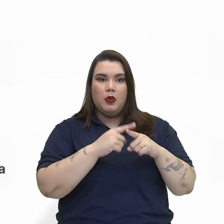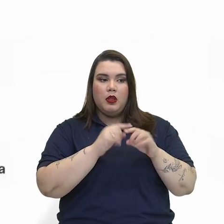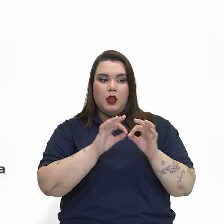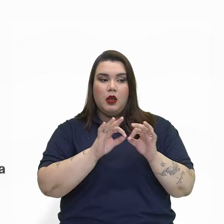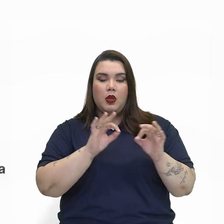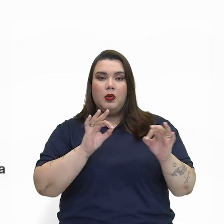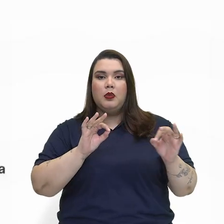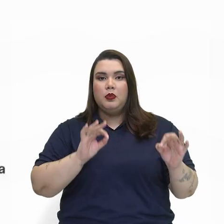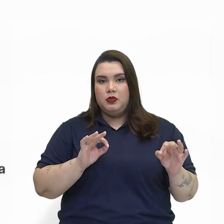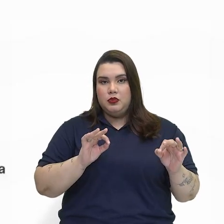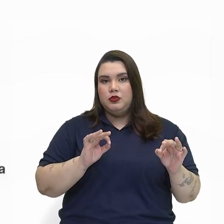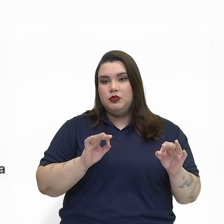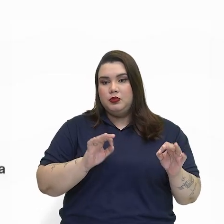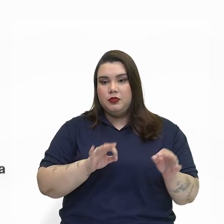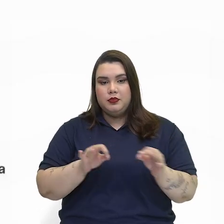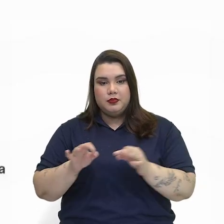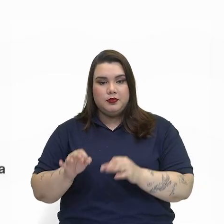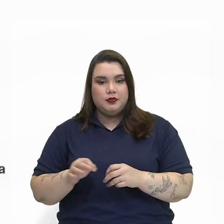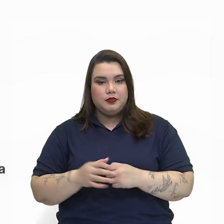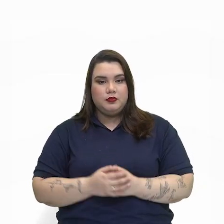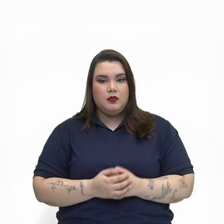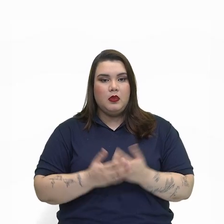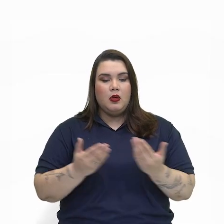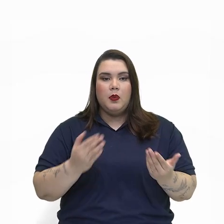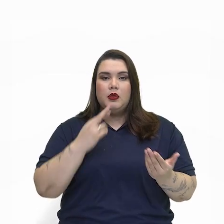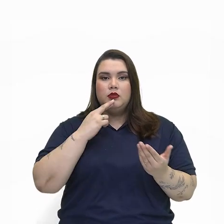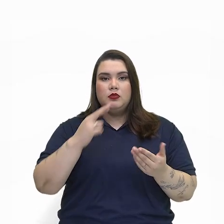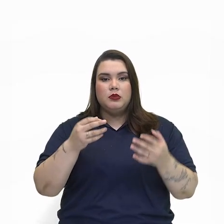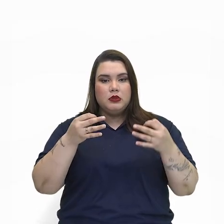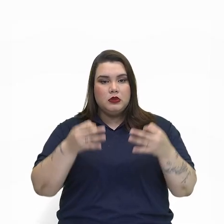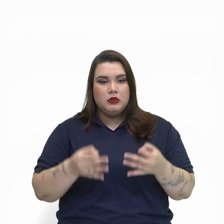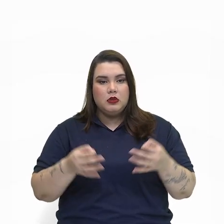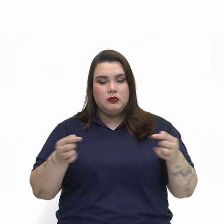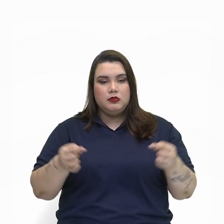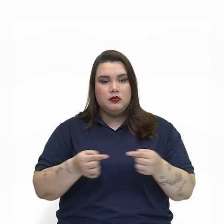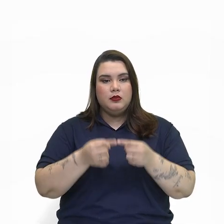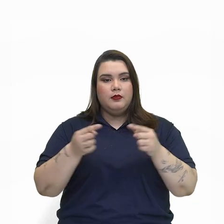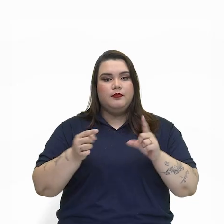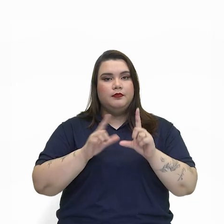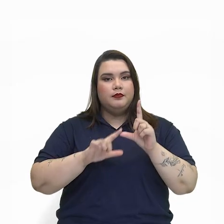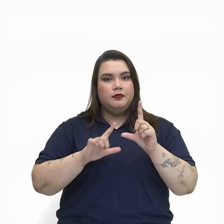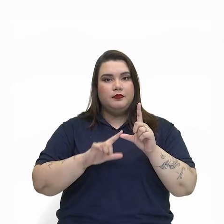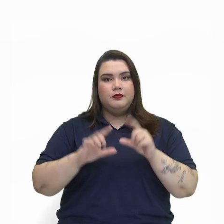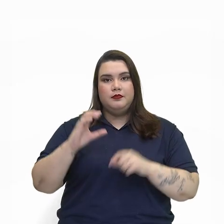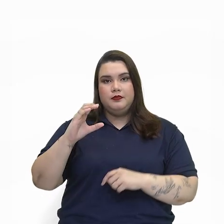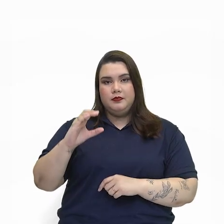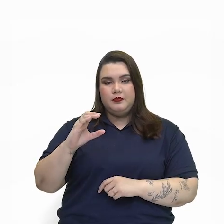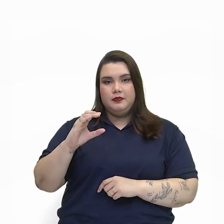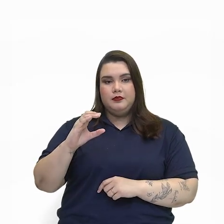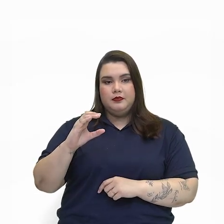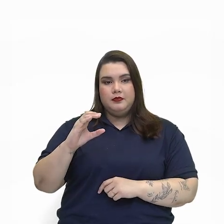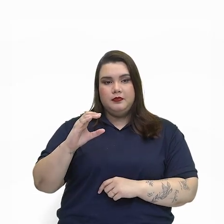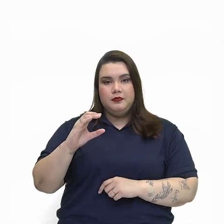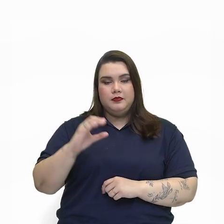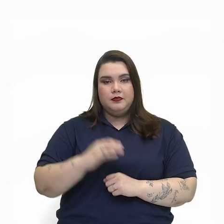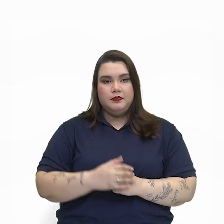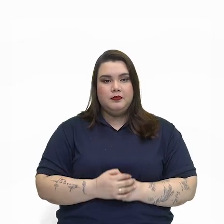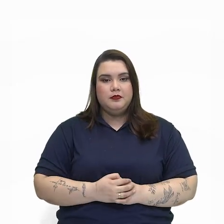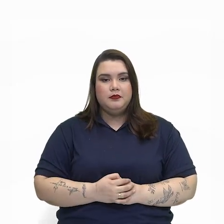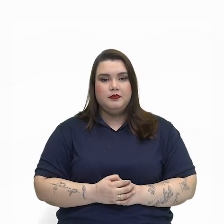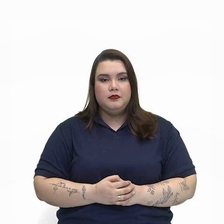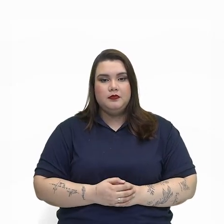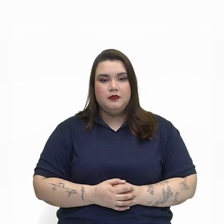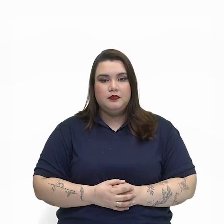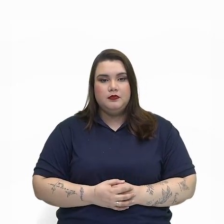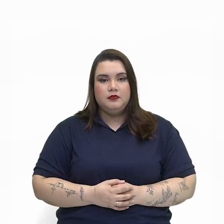E no periélio ele é mais rápido. Então, a resposta correta realmente é apenas 1